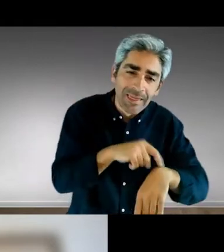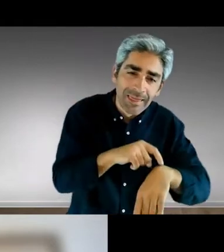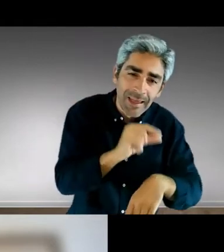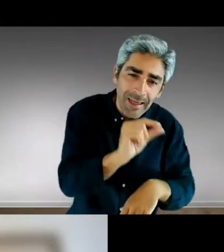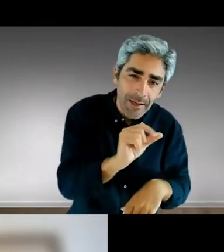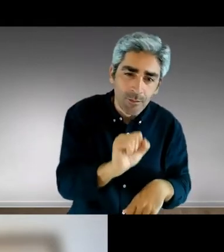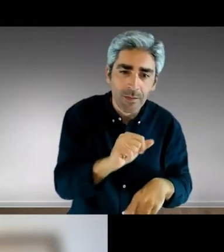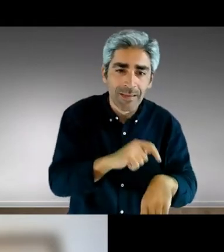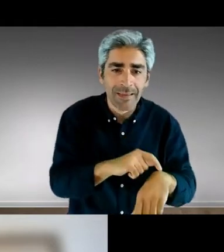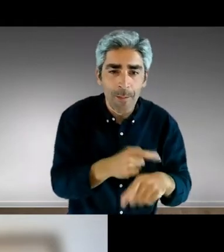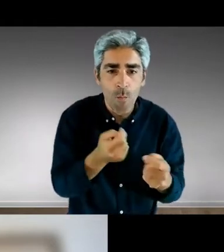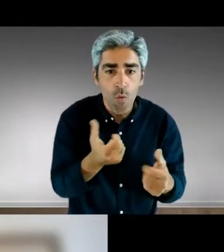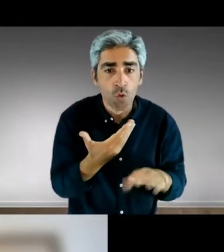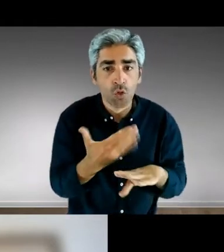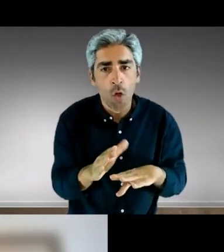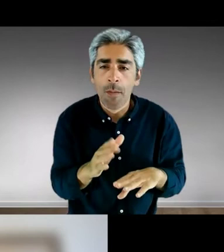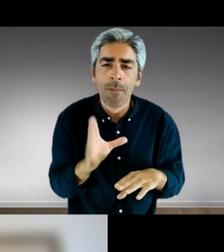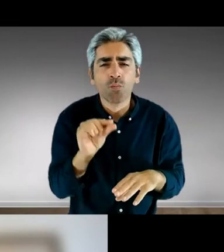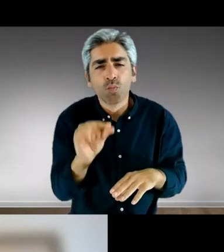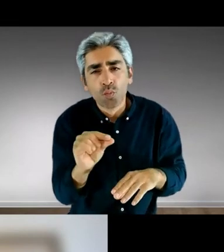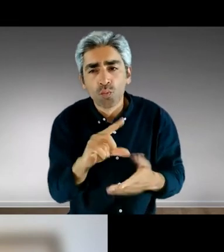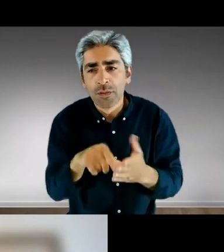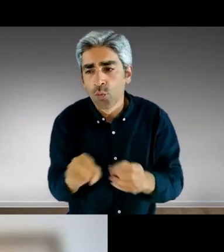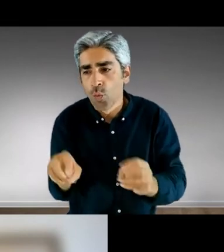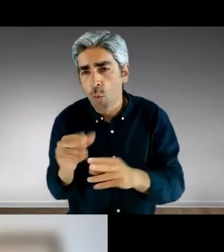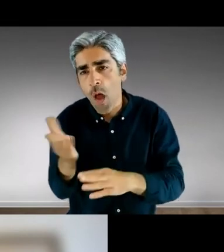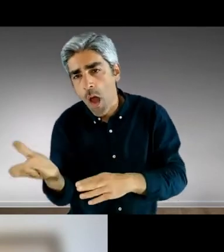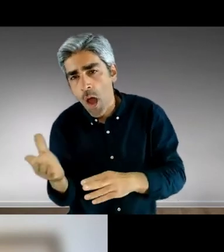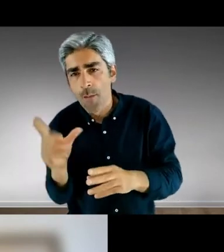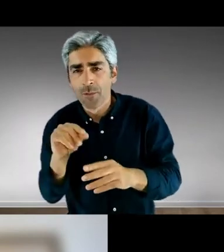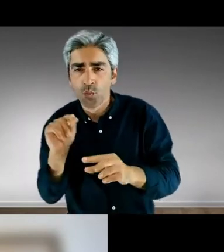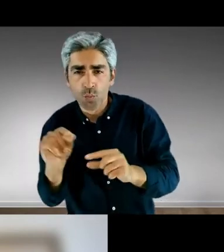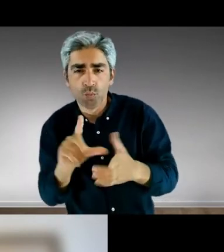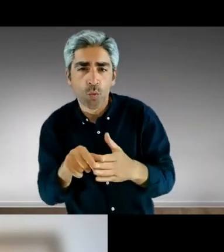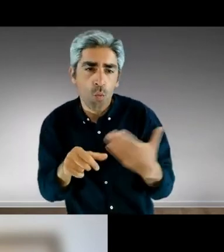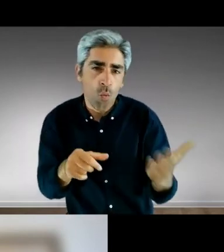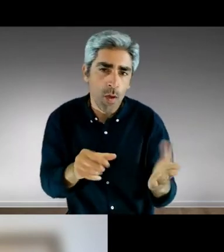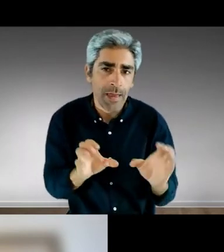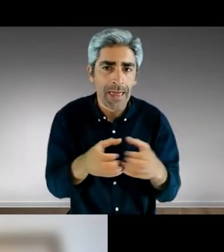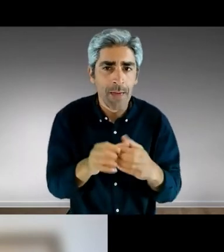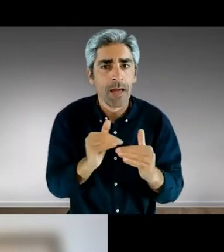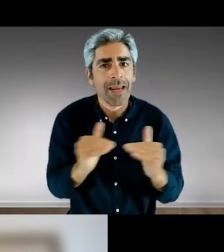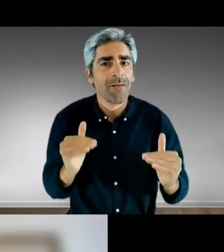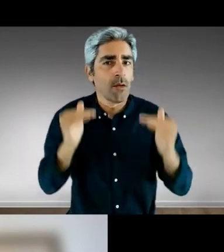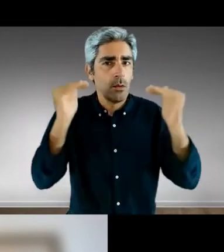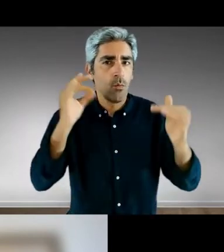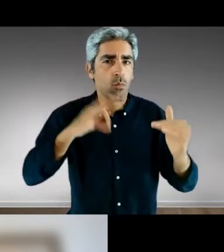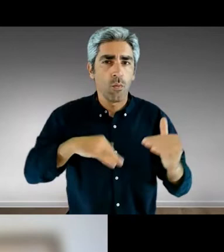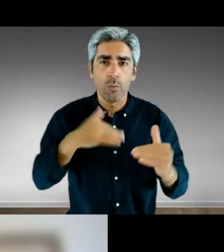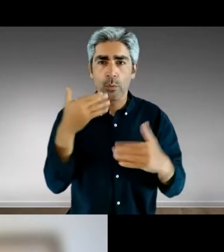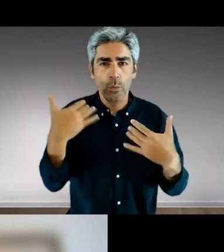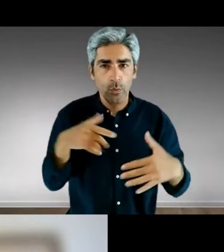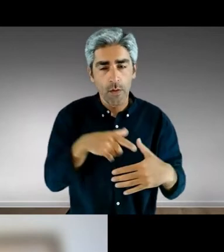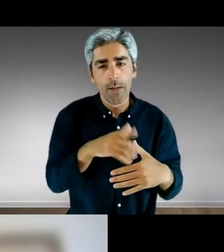do seu tão pouco tempo para projetos novos. E para criar estas tais equipas de alto rendimento, nós precisamos que